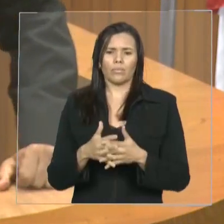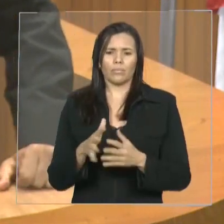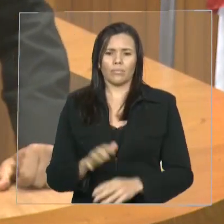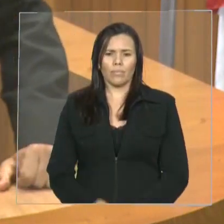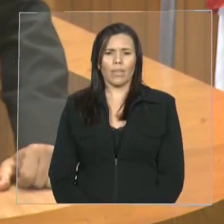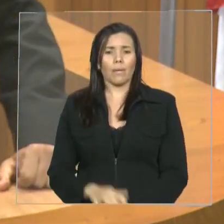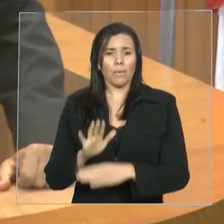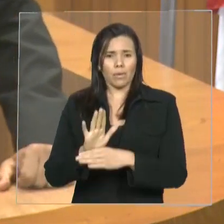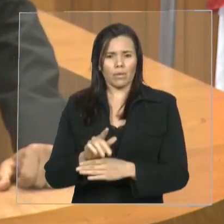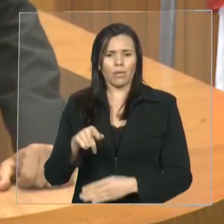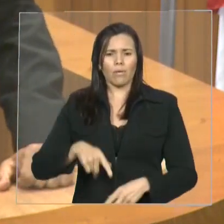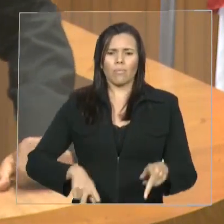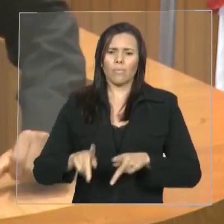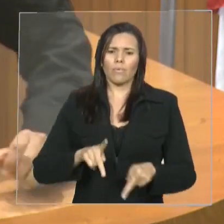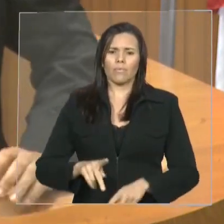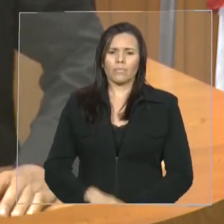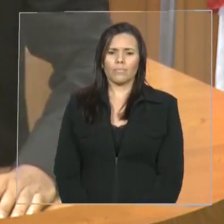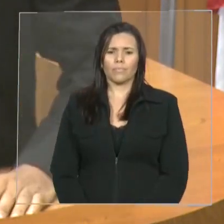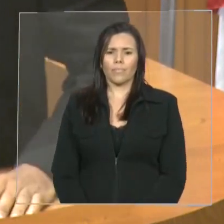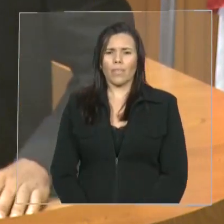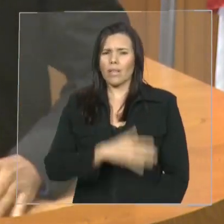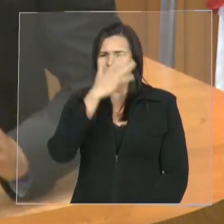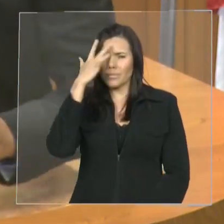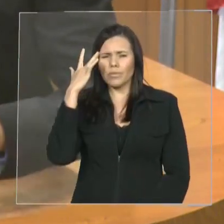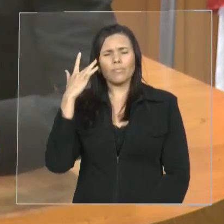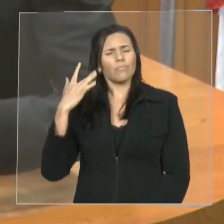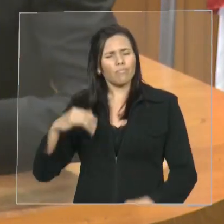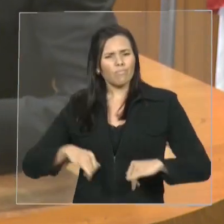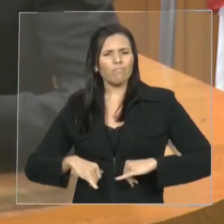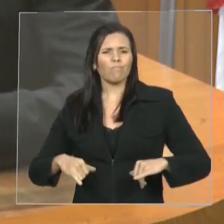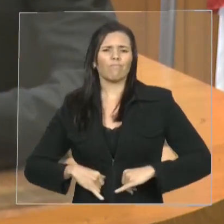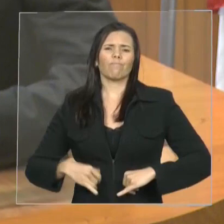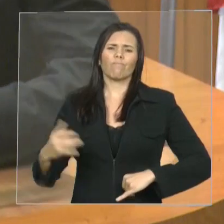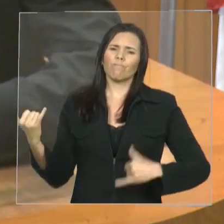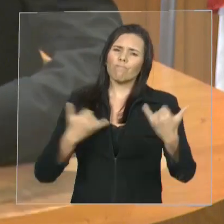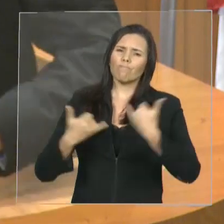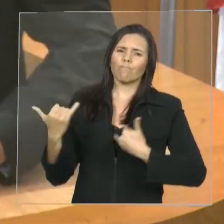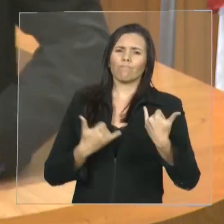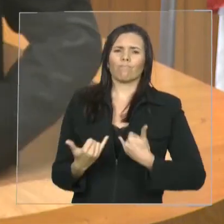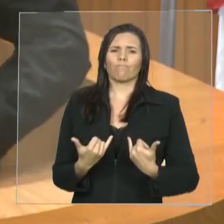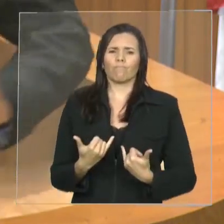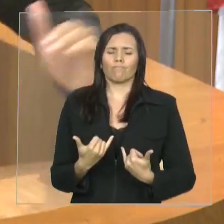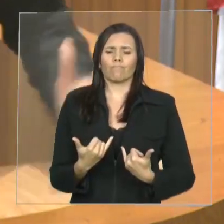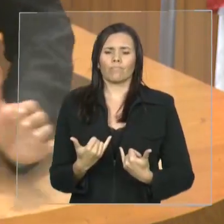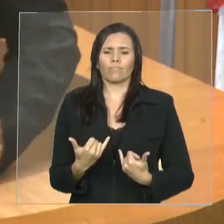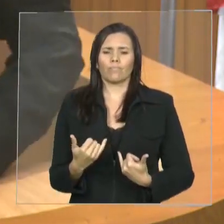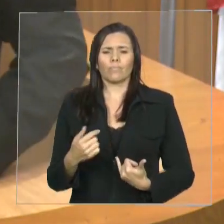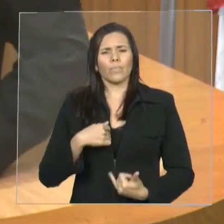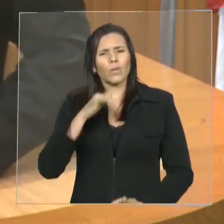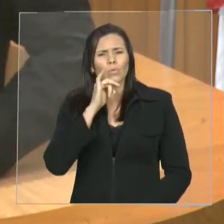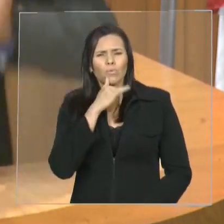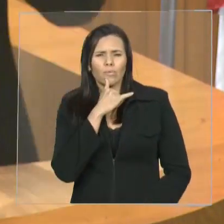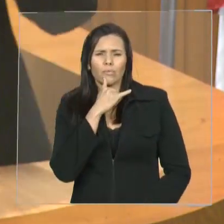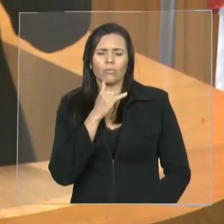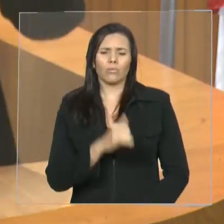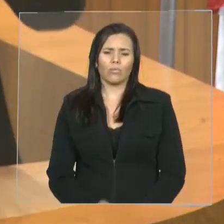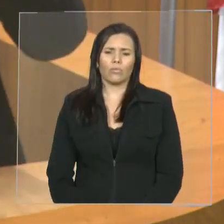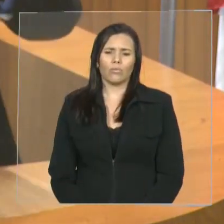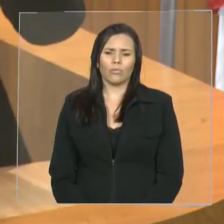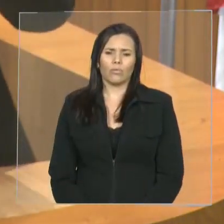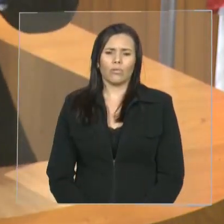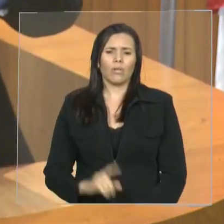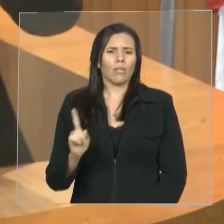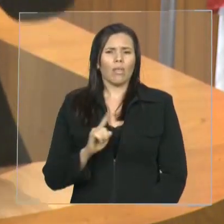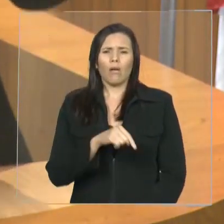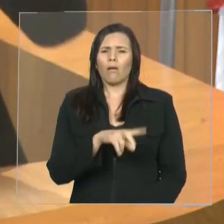que vivem hoje, estão necessitando daquele abrigo. Então, senhor presidente, para encerrar, eu fico triste com essa situação. Não pela defesa que o